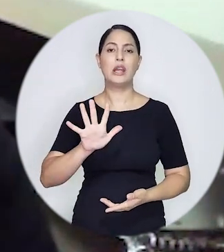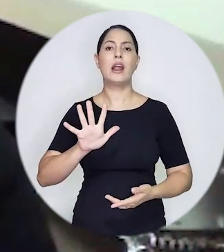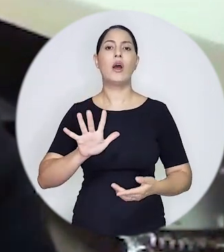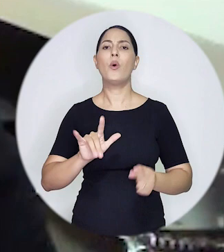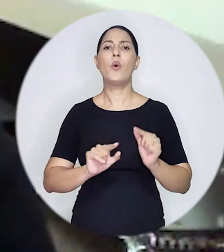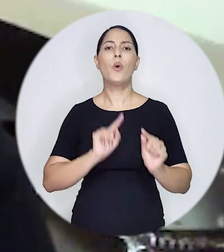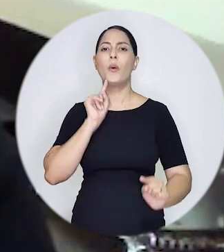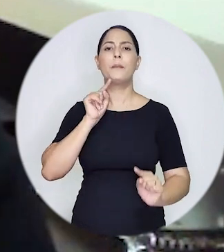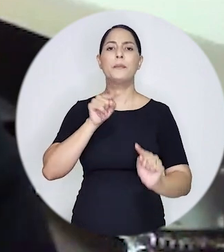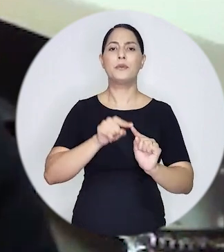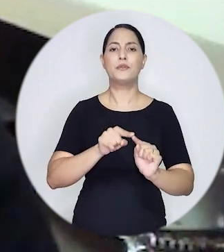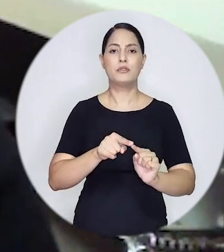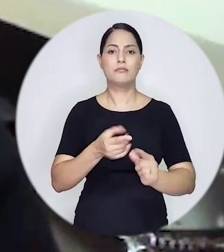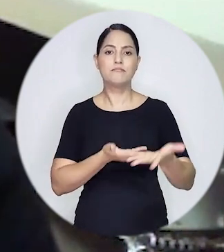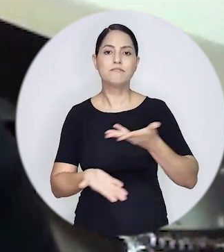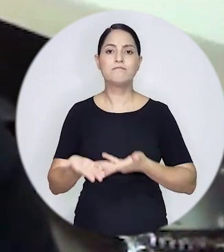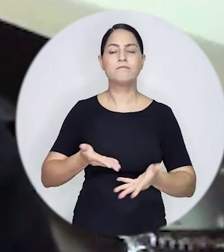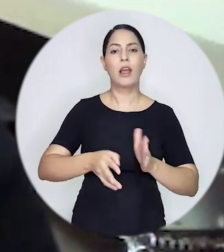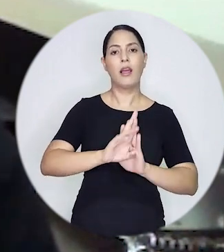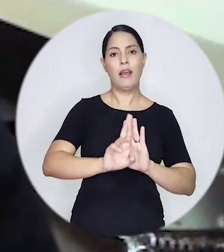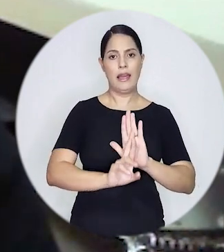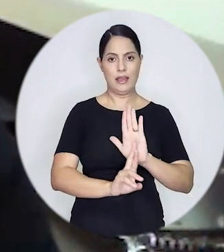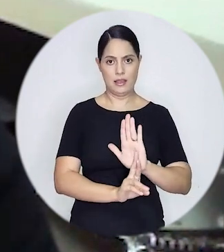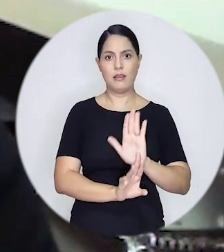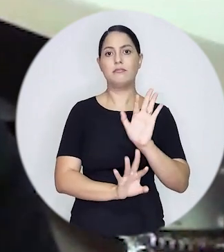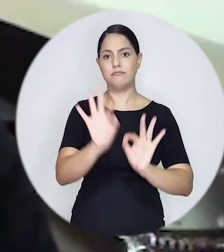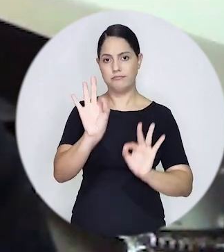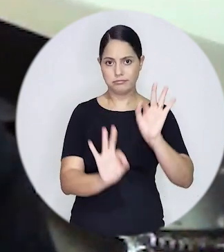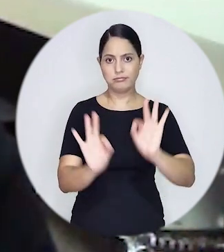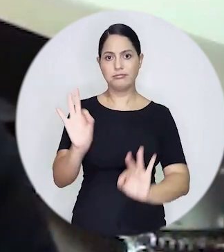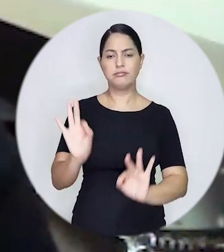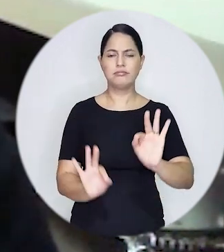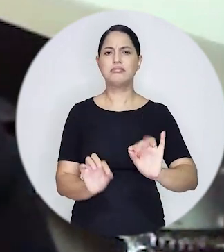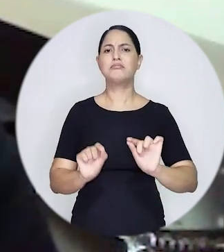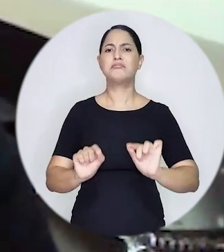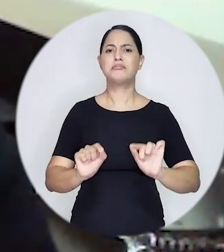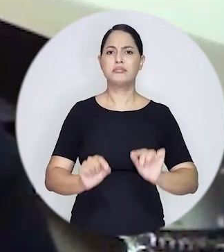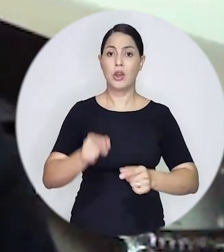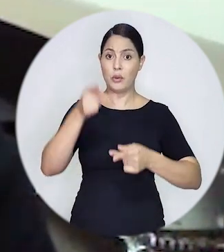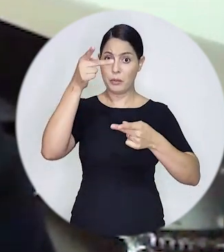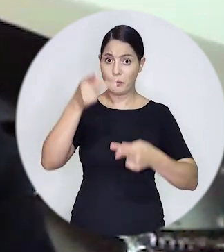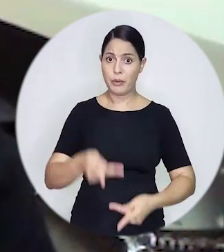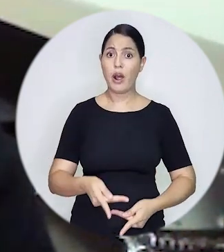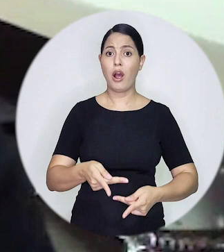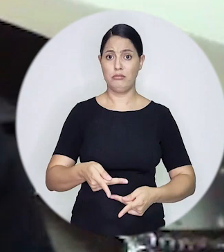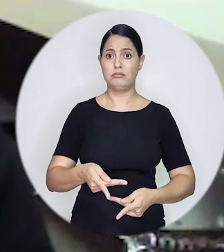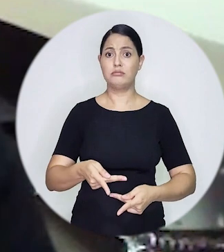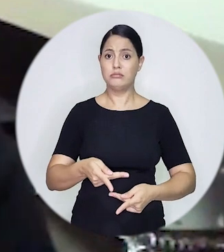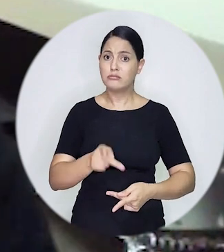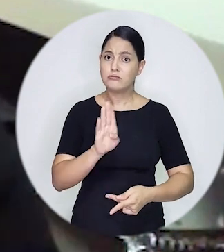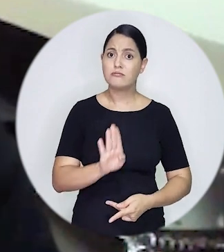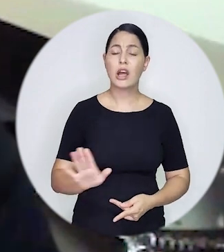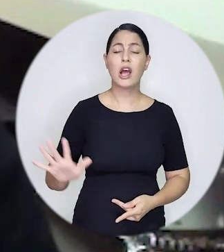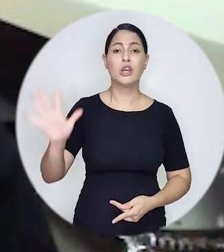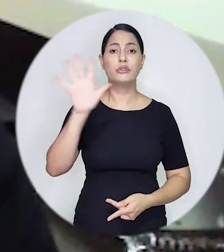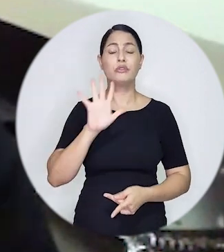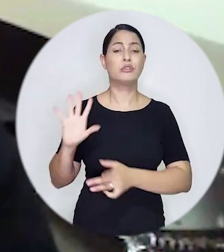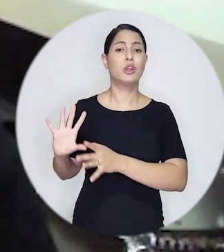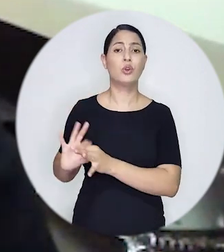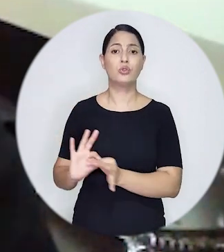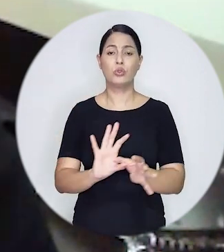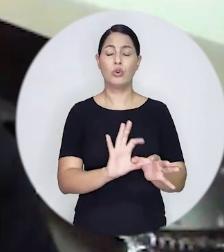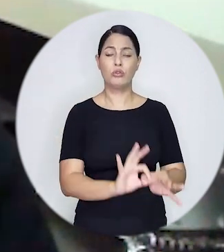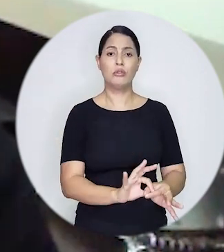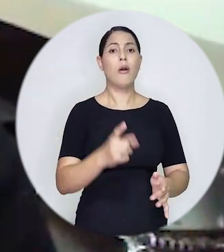uma regulamentação e mais do que uma regulamentação, a apresentação de um plano nacional para